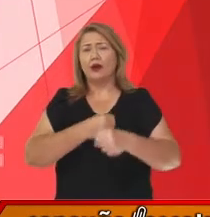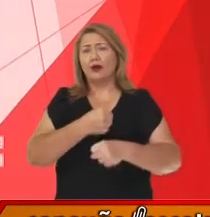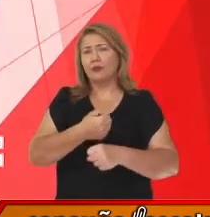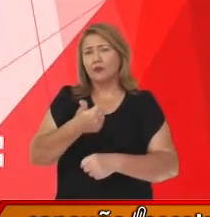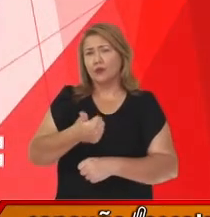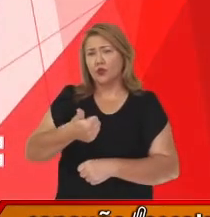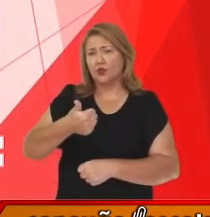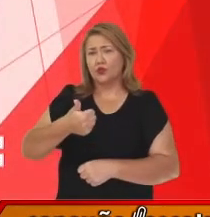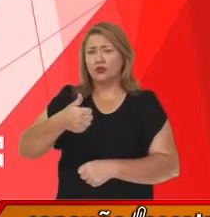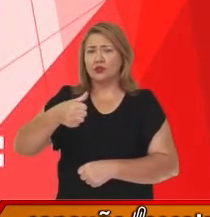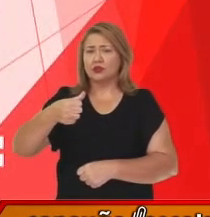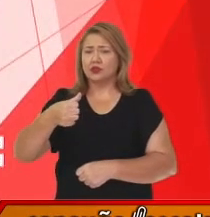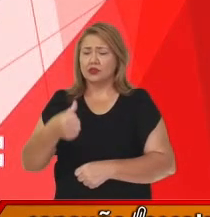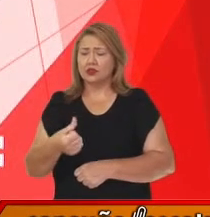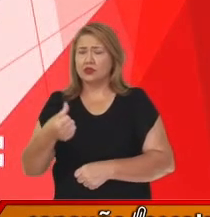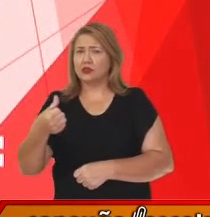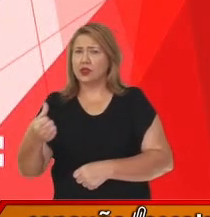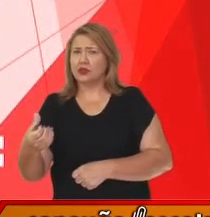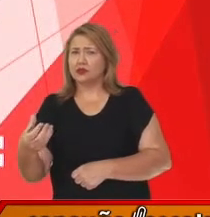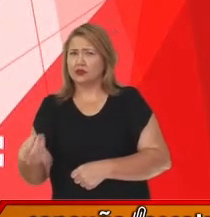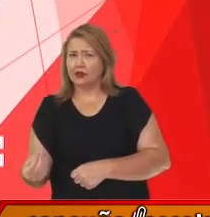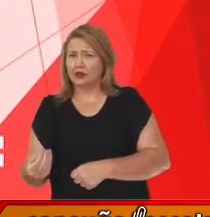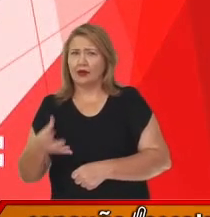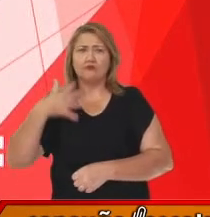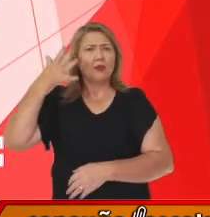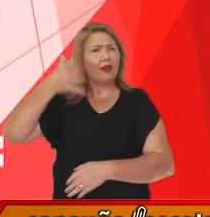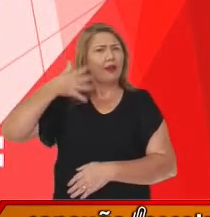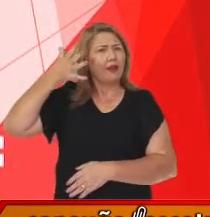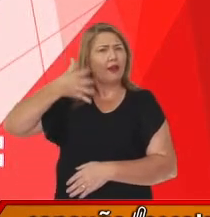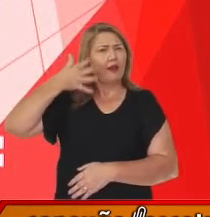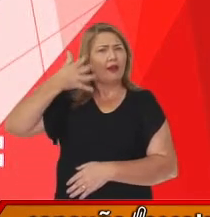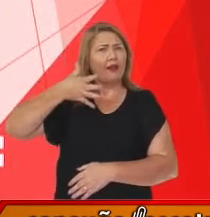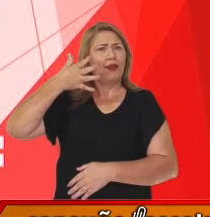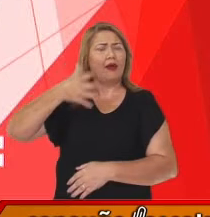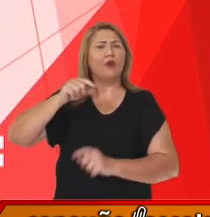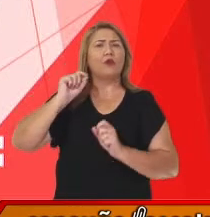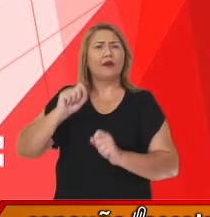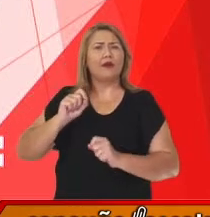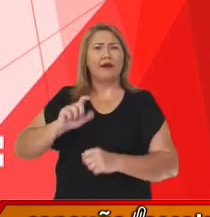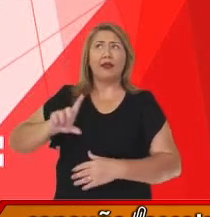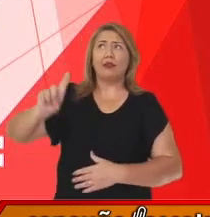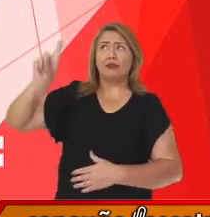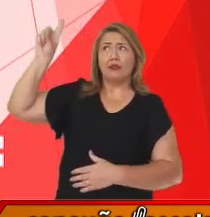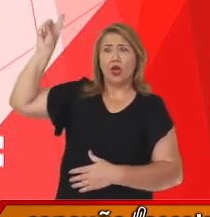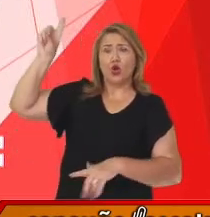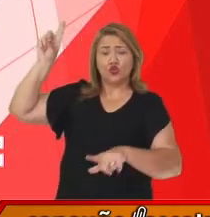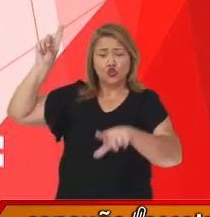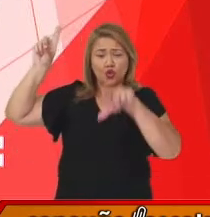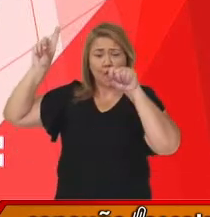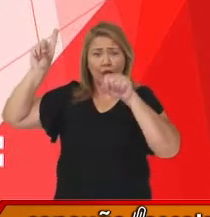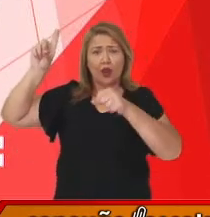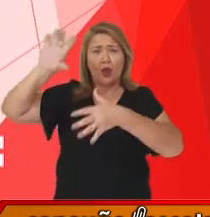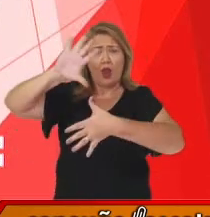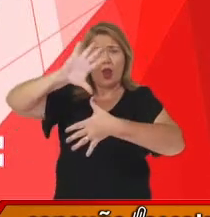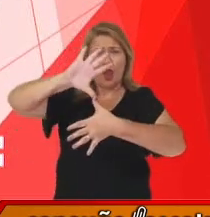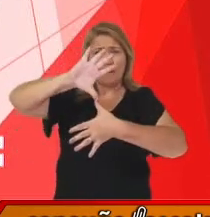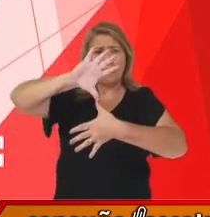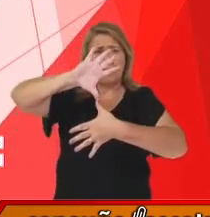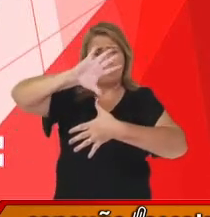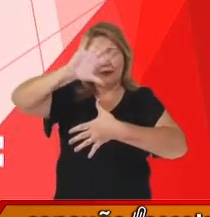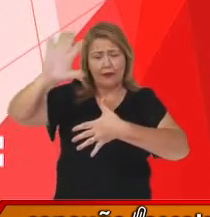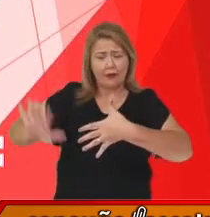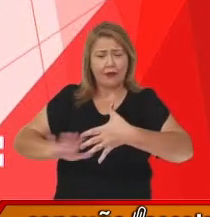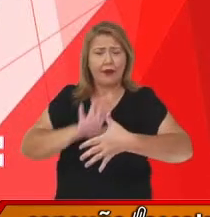1660. Então, nessa pregação, foi dito que Deus escolheu a América, os